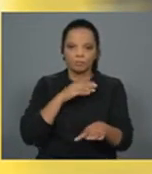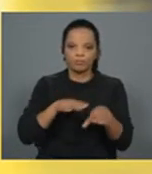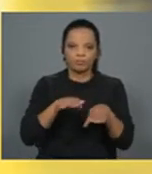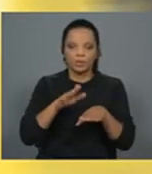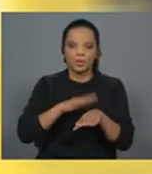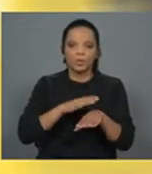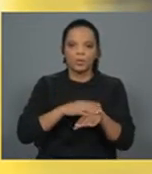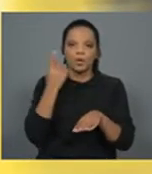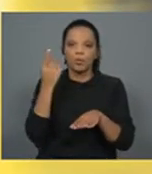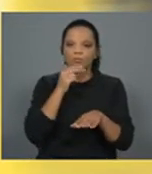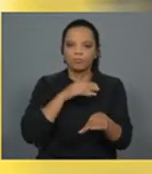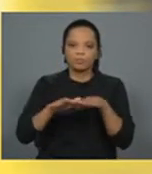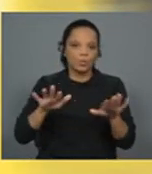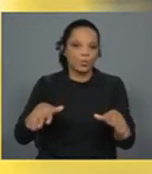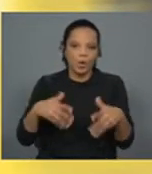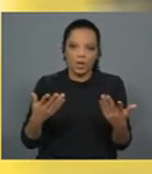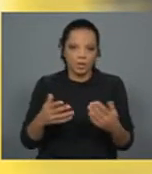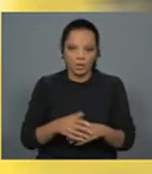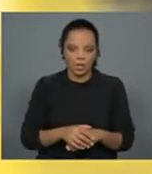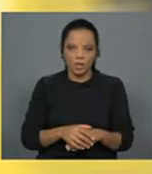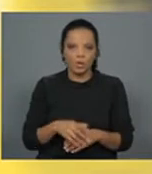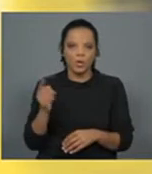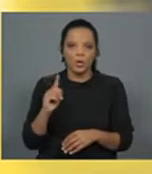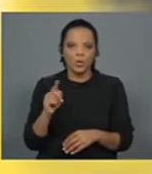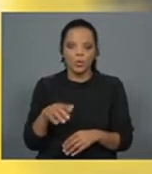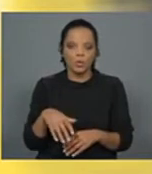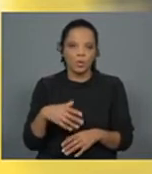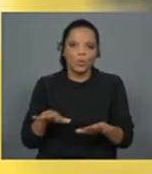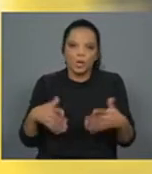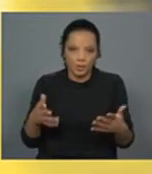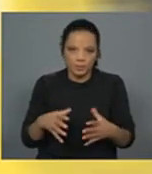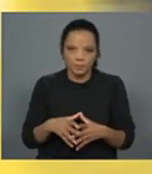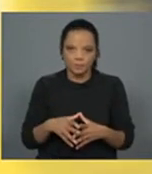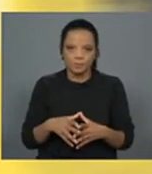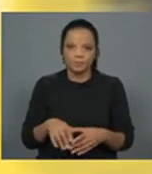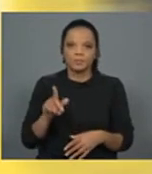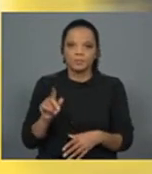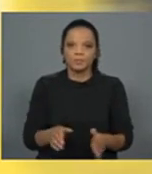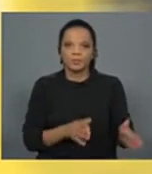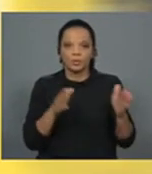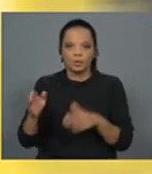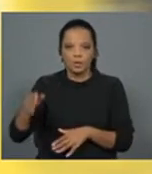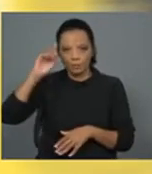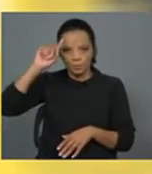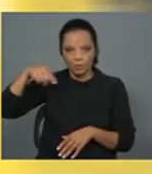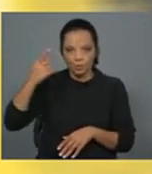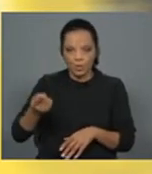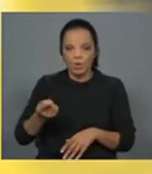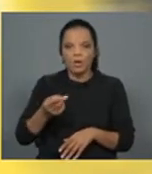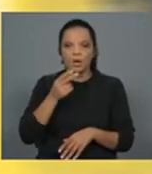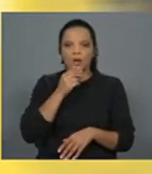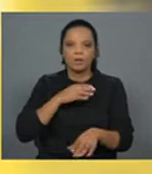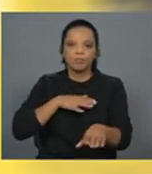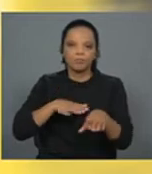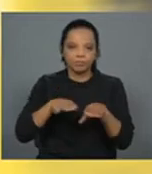a um sismo qualquer, aqui não está presa nenhuma da fonte, a qualquer sismo. E por outro lado, nós sabemos como a sismicidade é